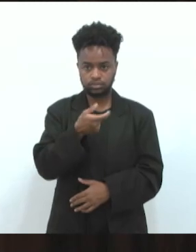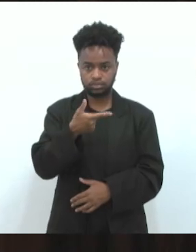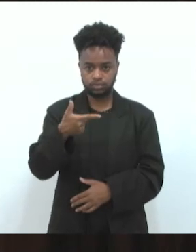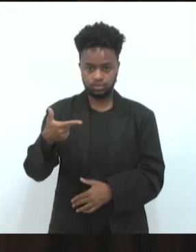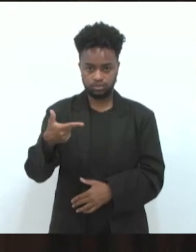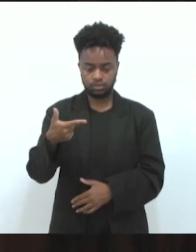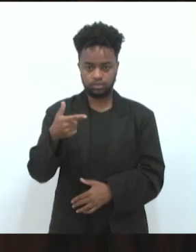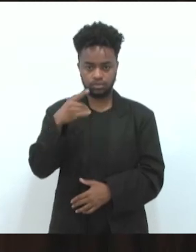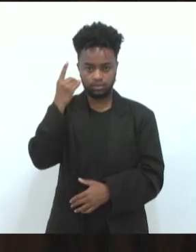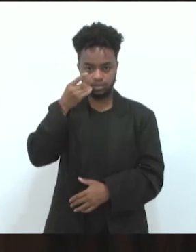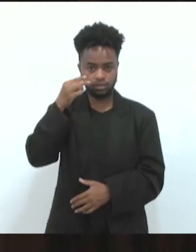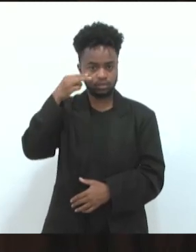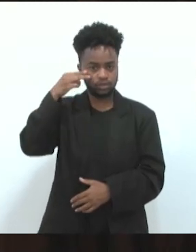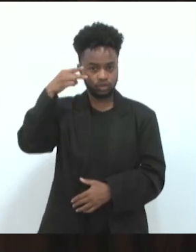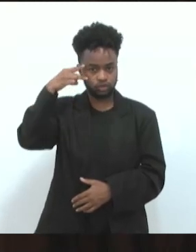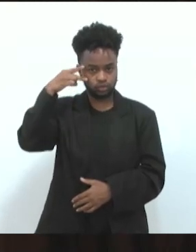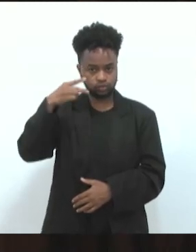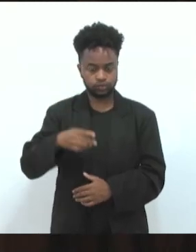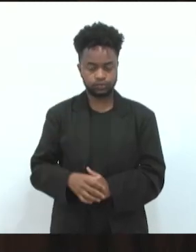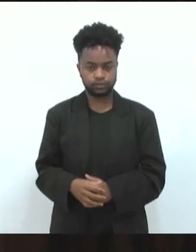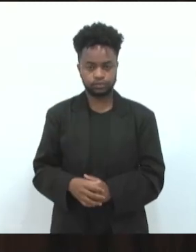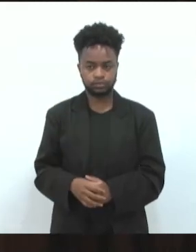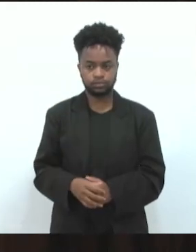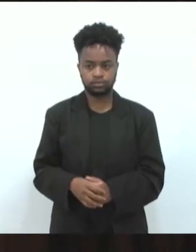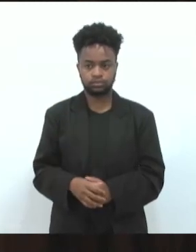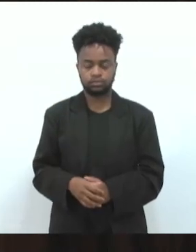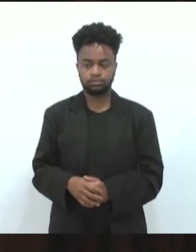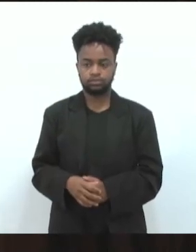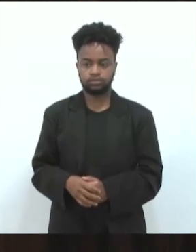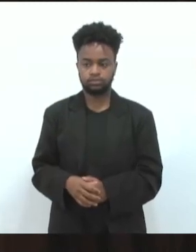2022, deputada Tia Ju.